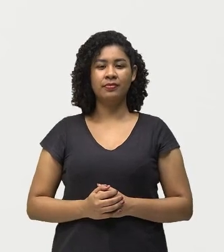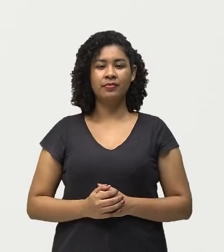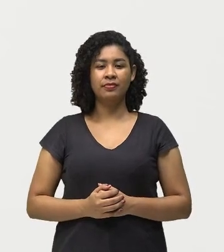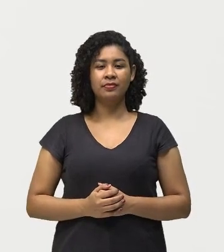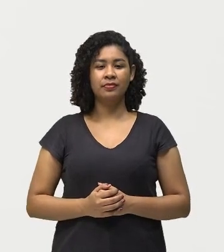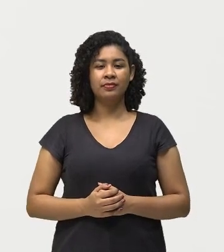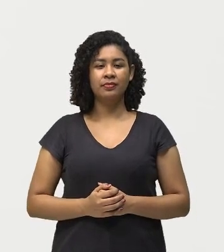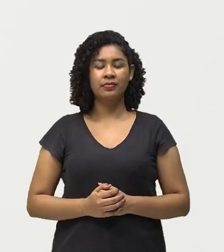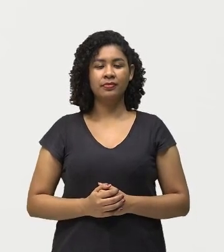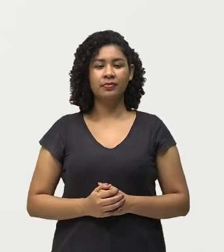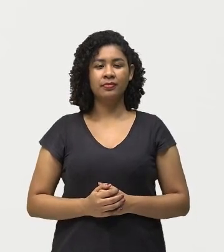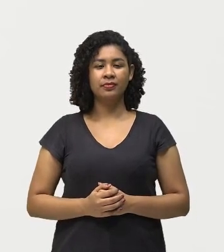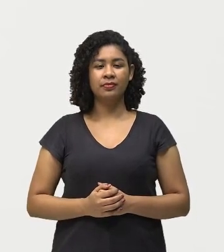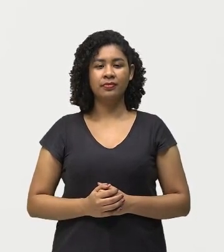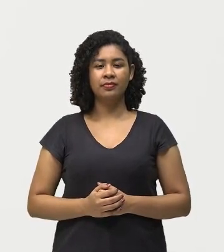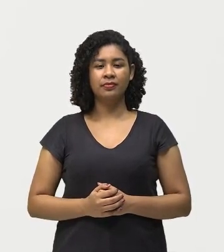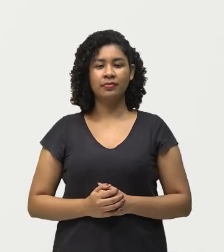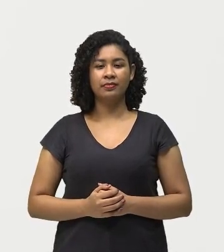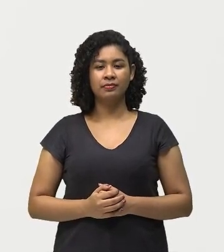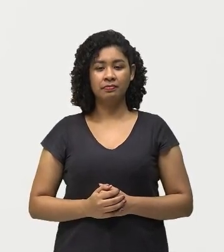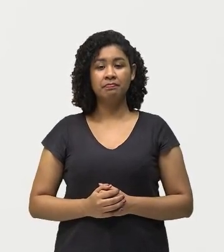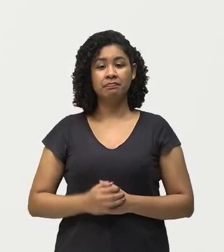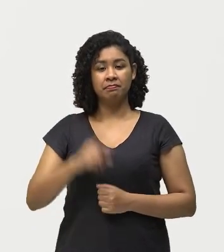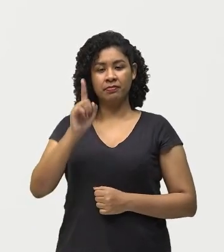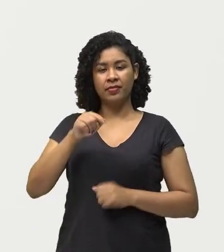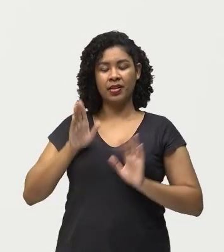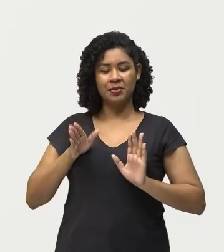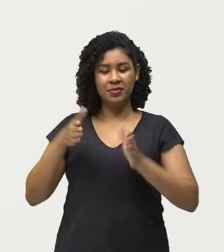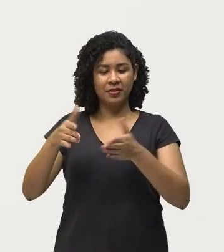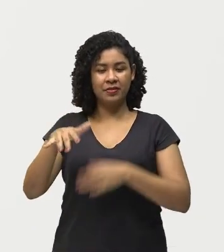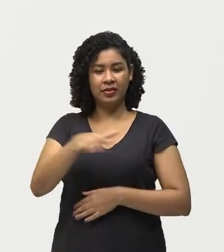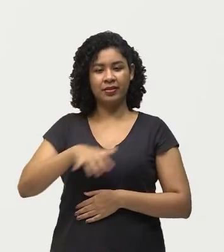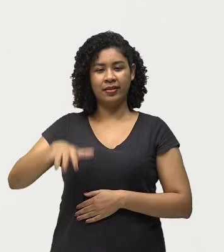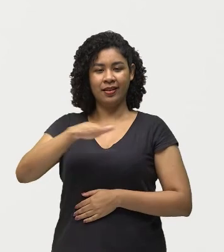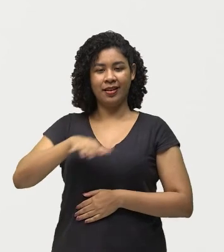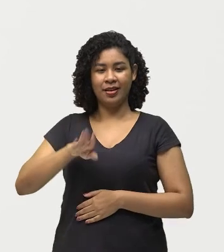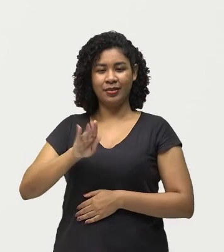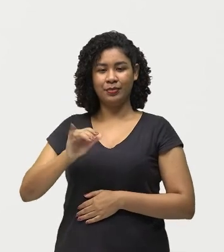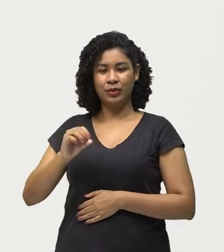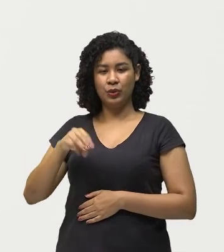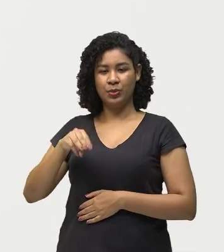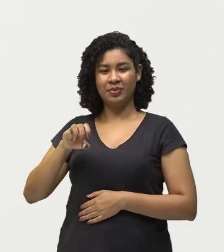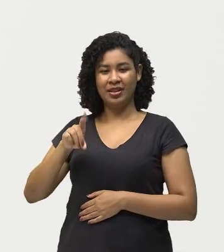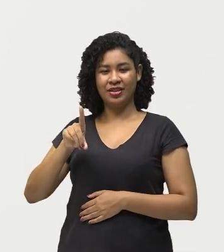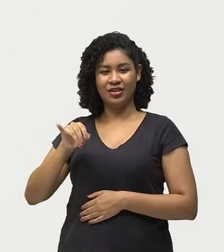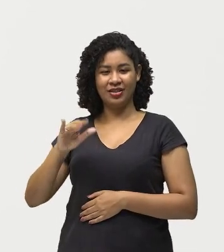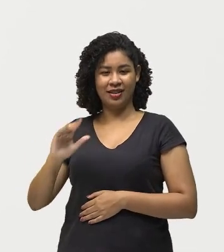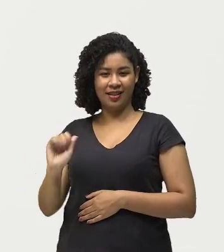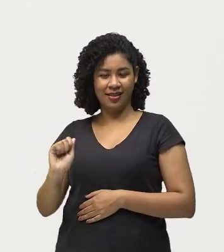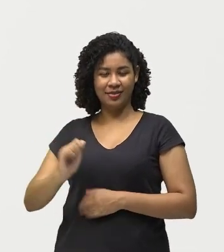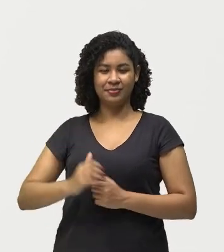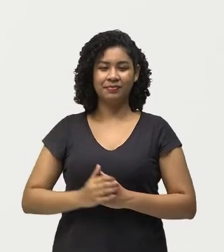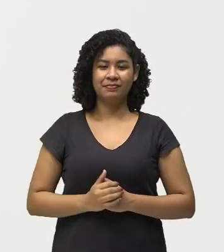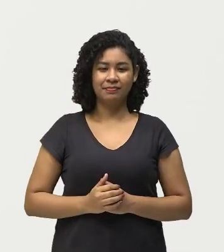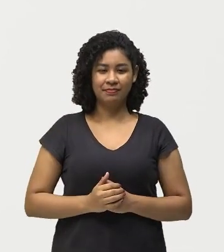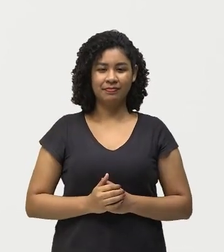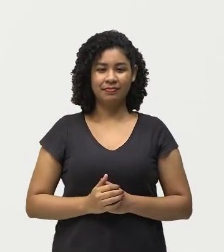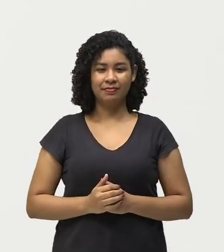computer game. Então, relacionada à área biomédica, não é? De jogos